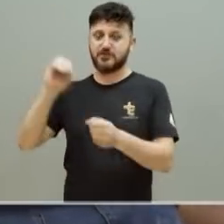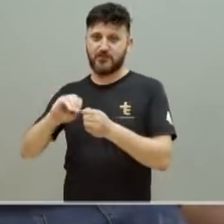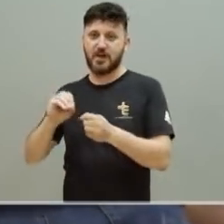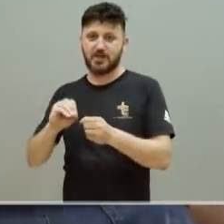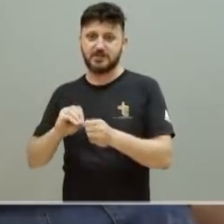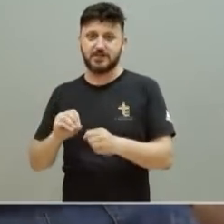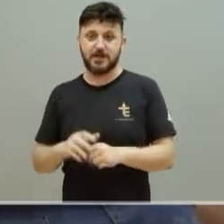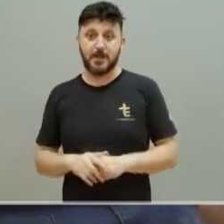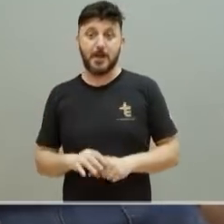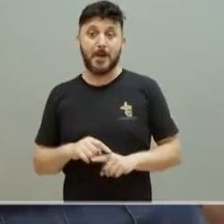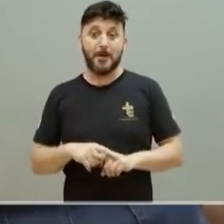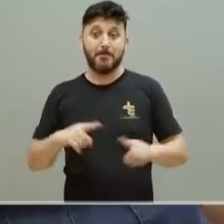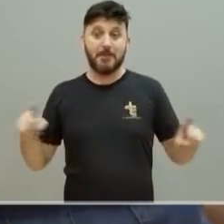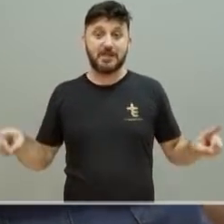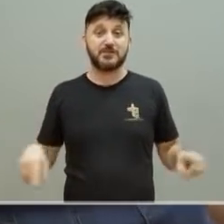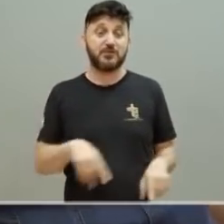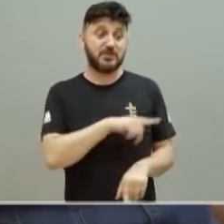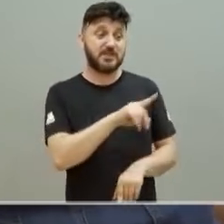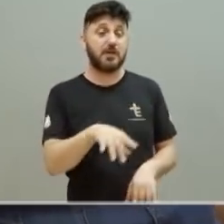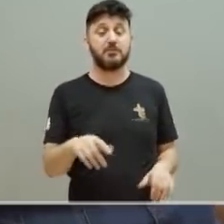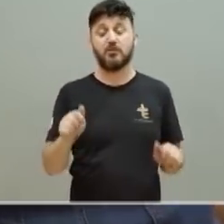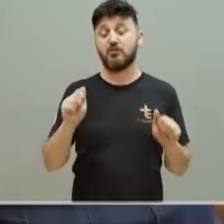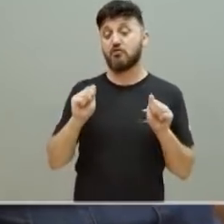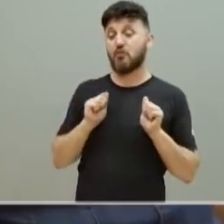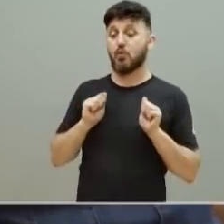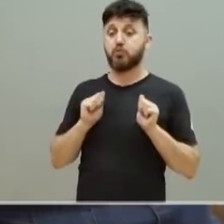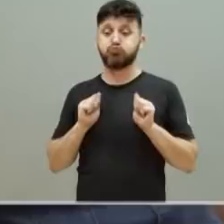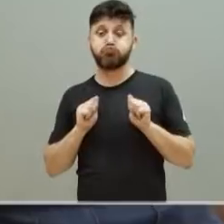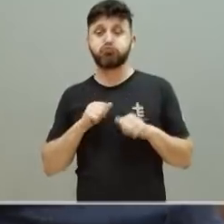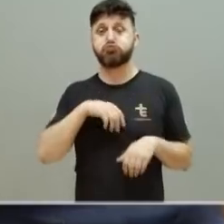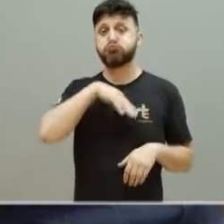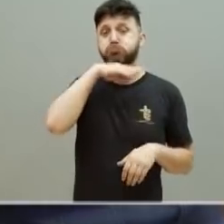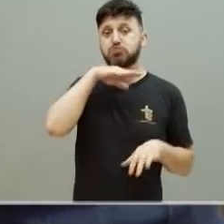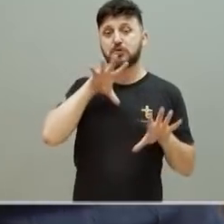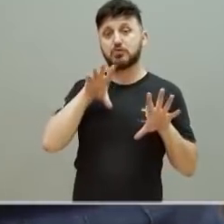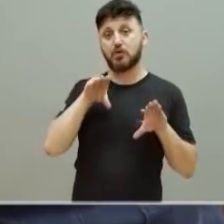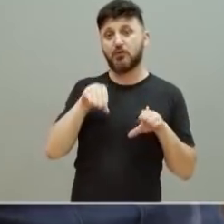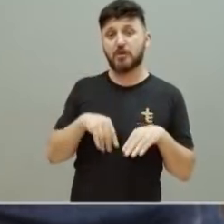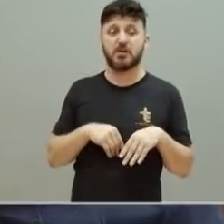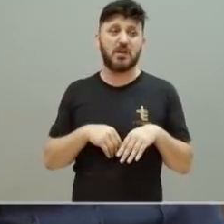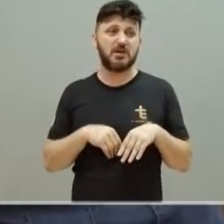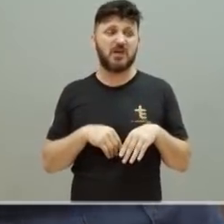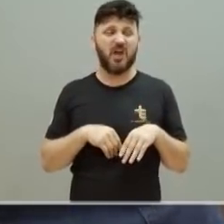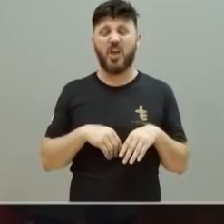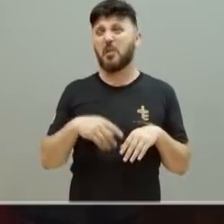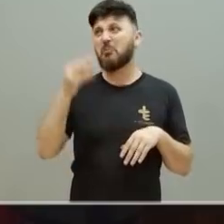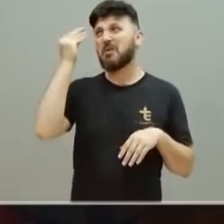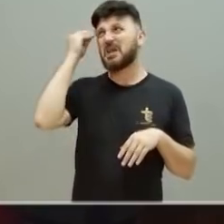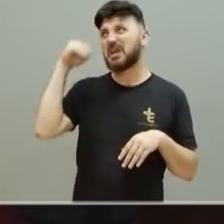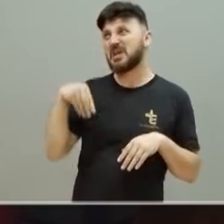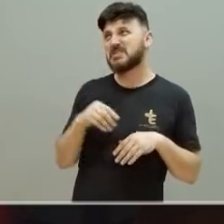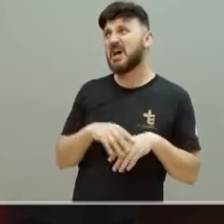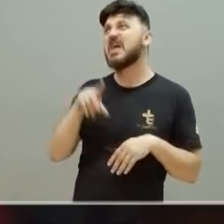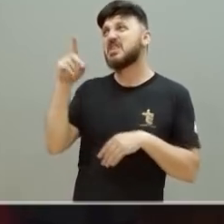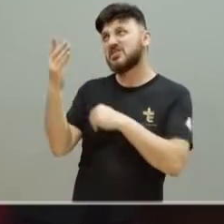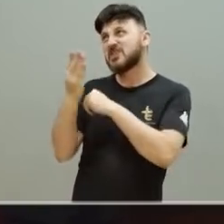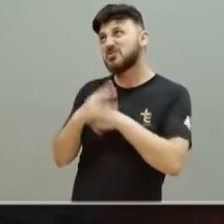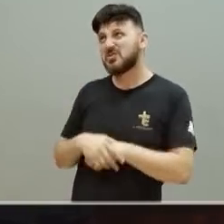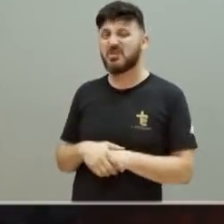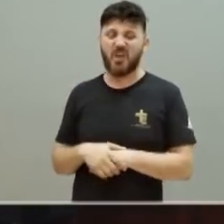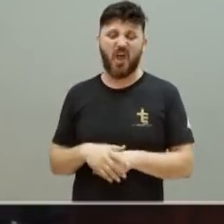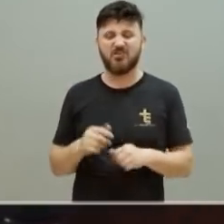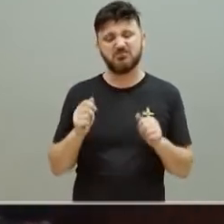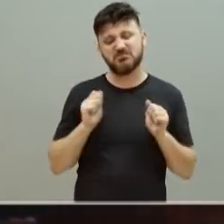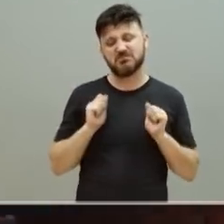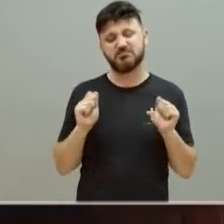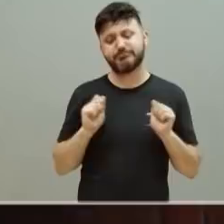Tira a sua bundona do sofá, da preguiça, da cadeira, põe joelho no chão, rala joelho, faz calo, busca